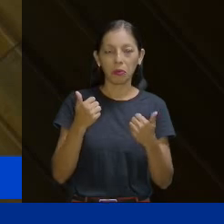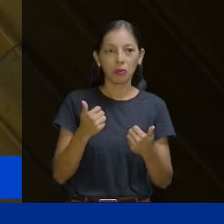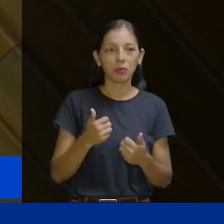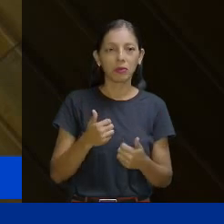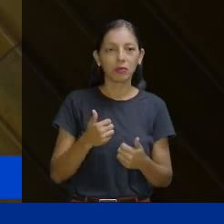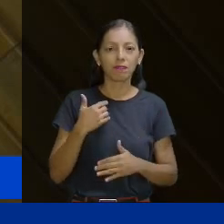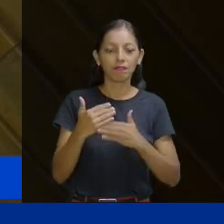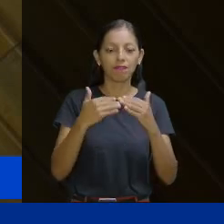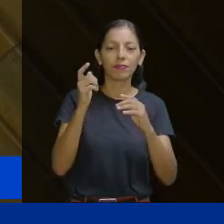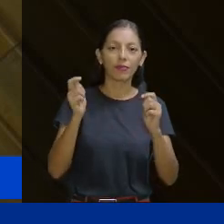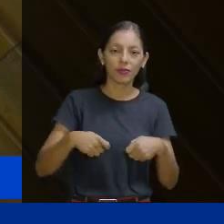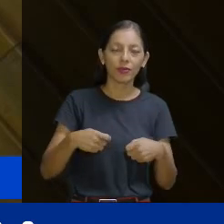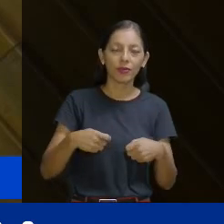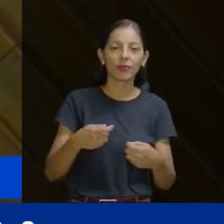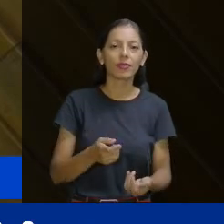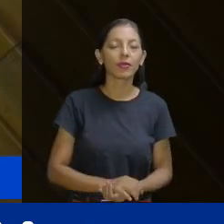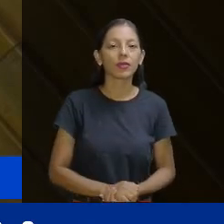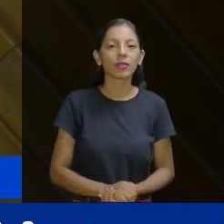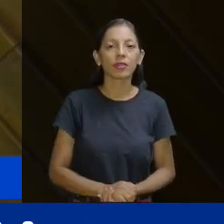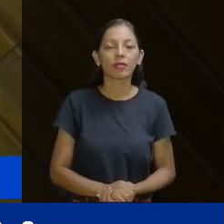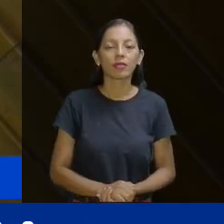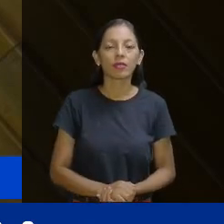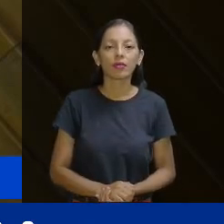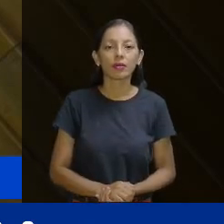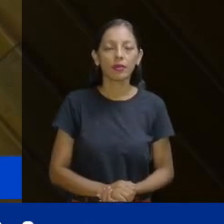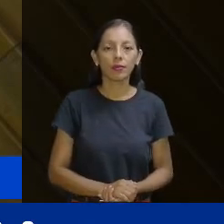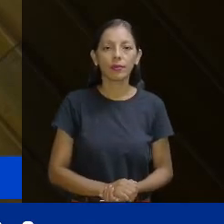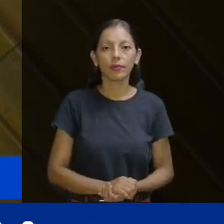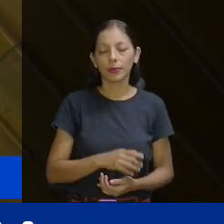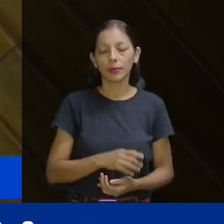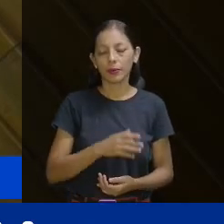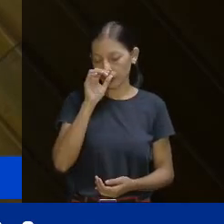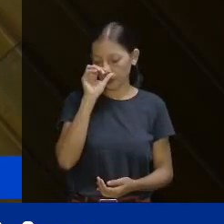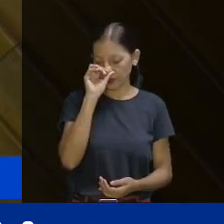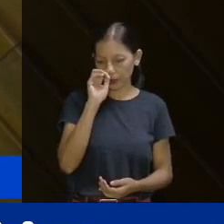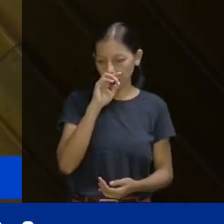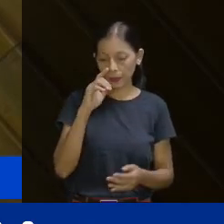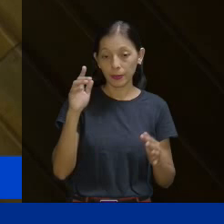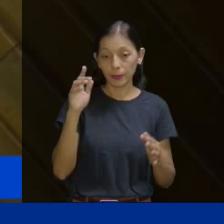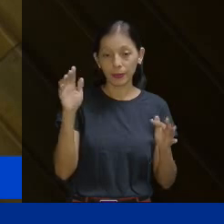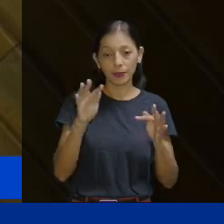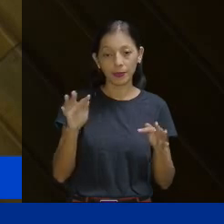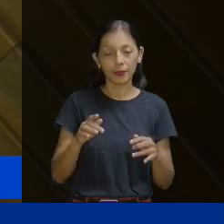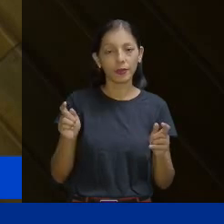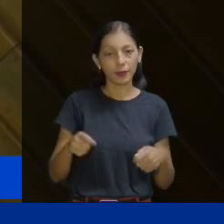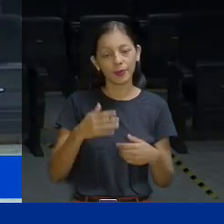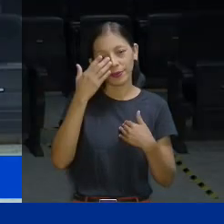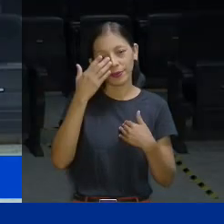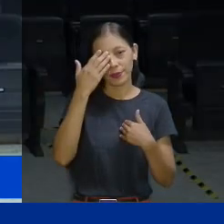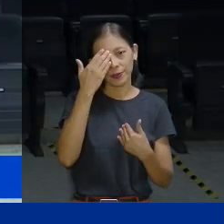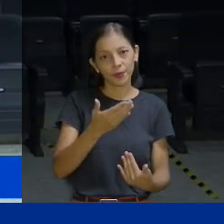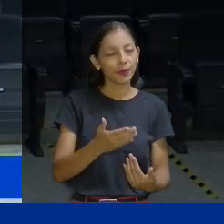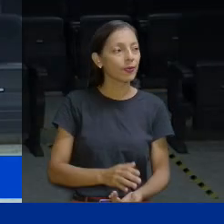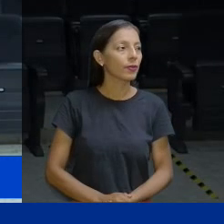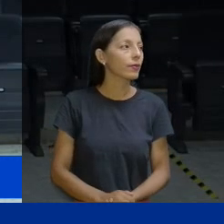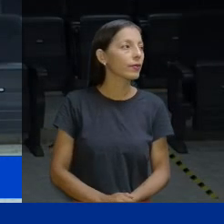mesmo no anonimato, a gente se sinta feliz por aquilo que a gente faz de bom. Muito obrigado.